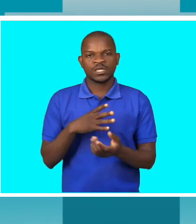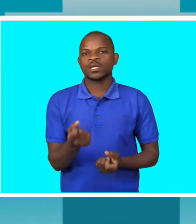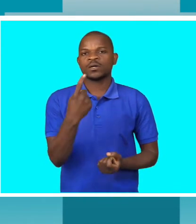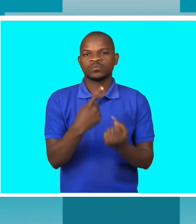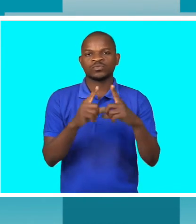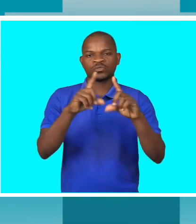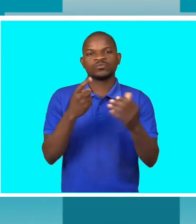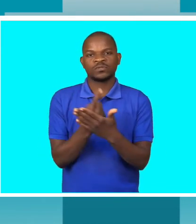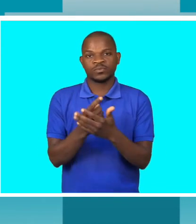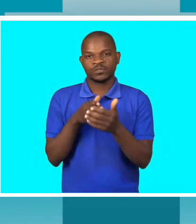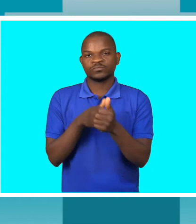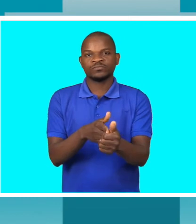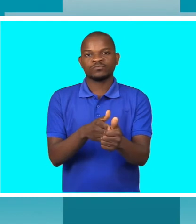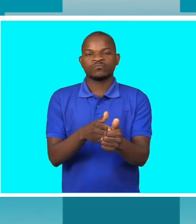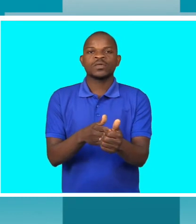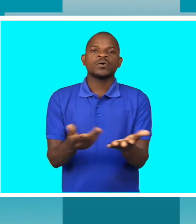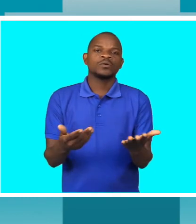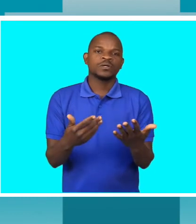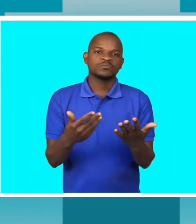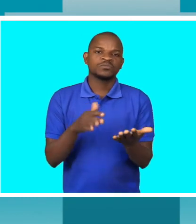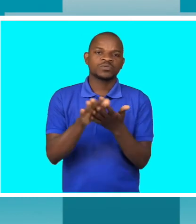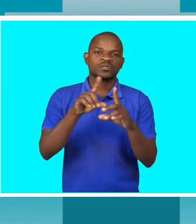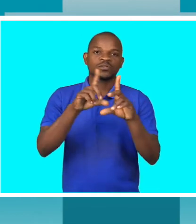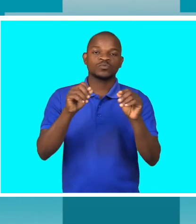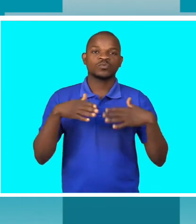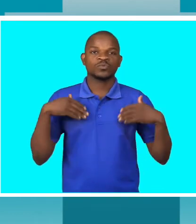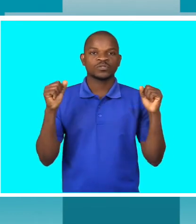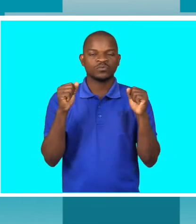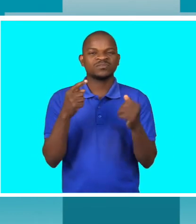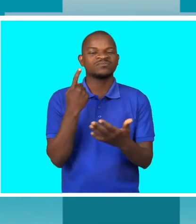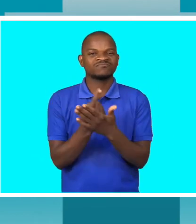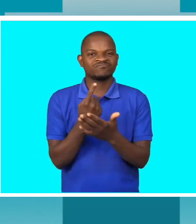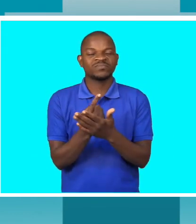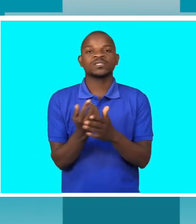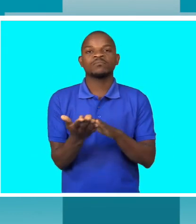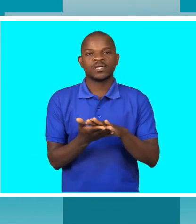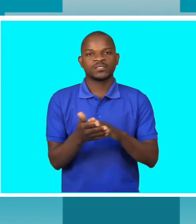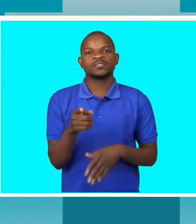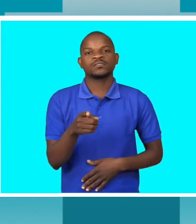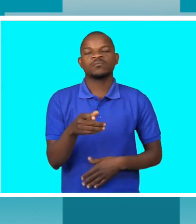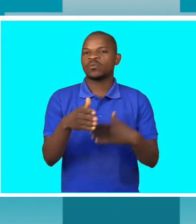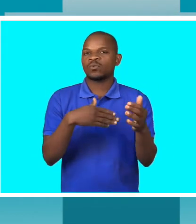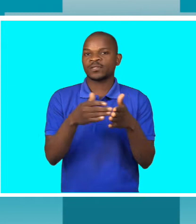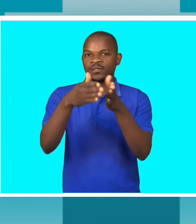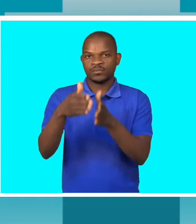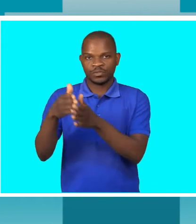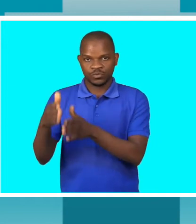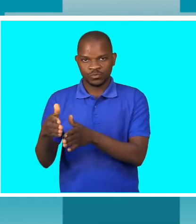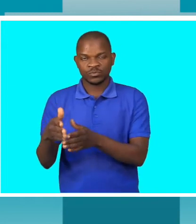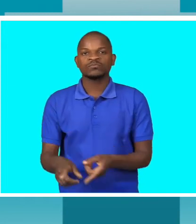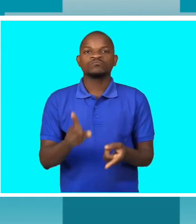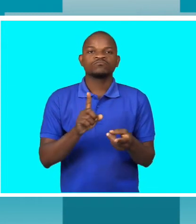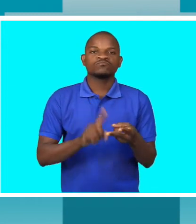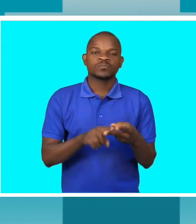mínima de direitos humanos que só a dignidade da pessoa, não é? Independentemente do crime que alguém tenha